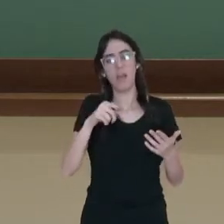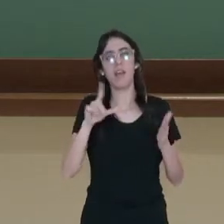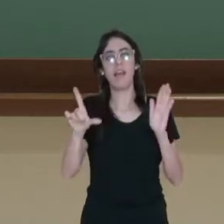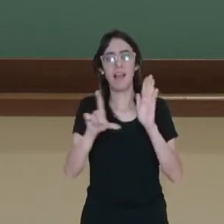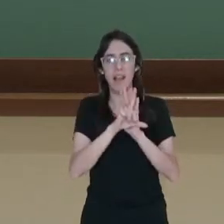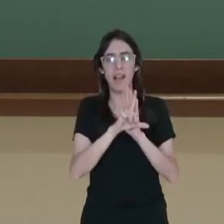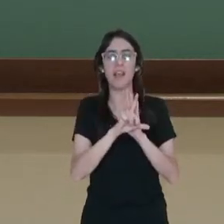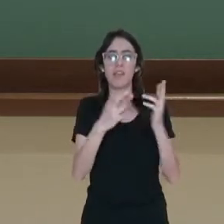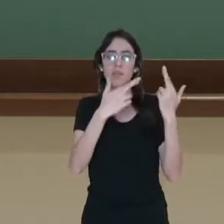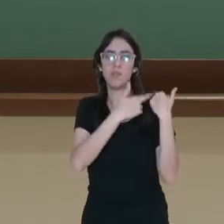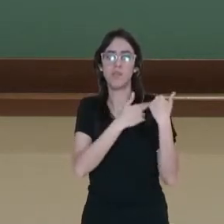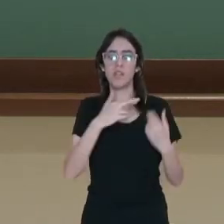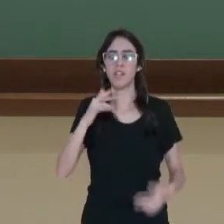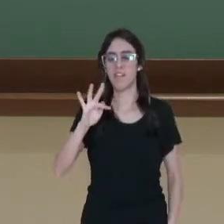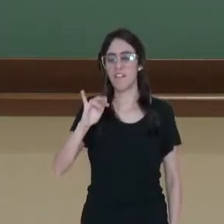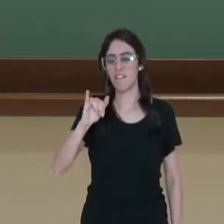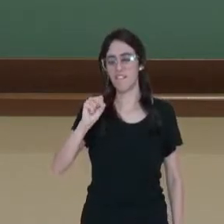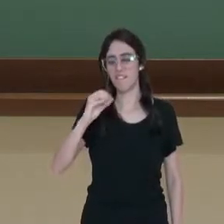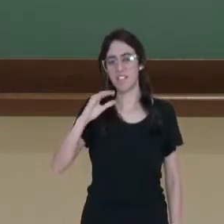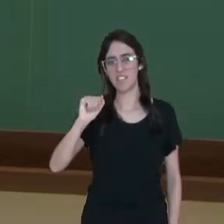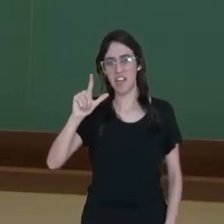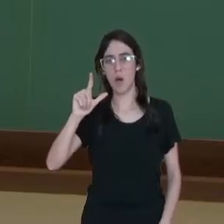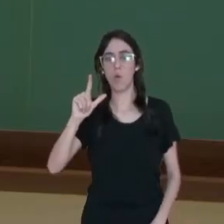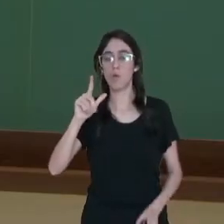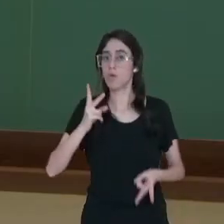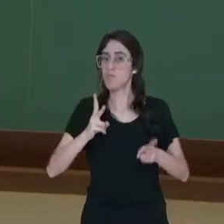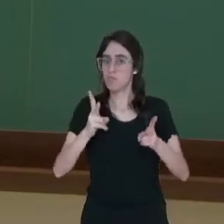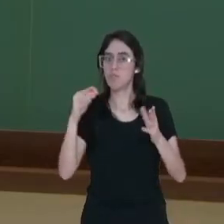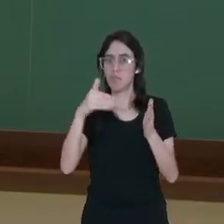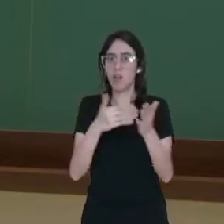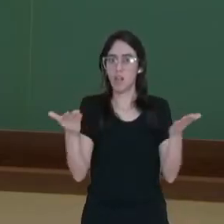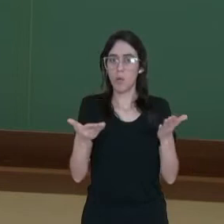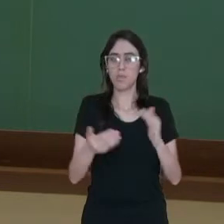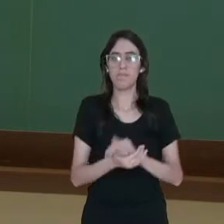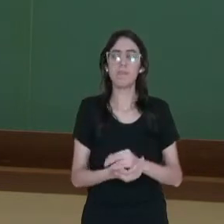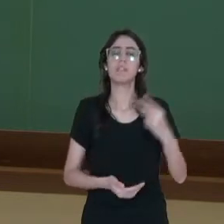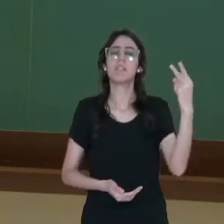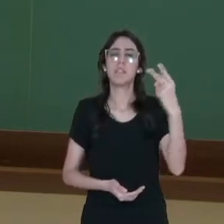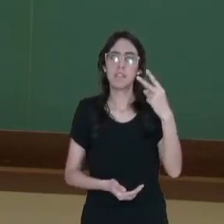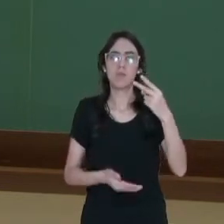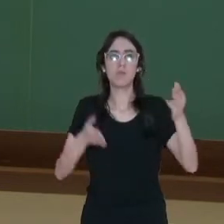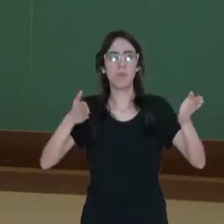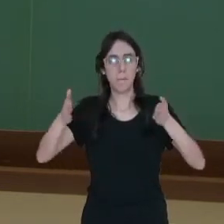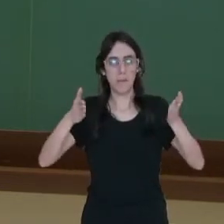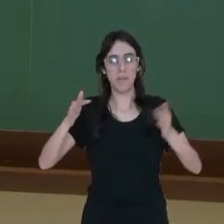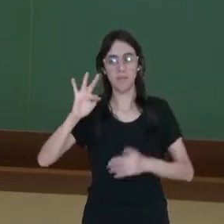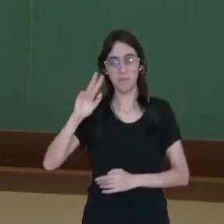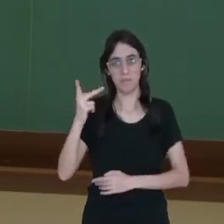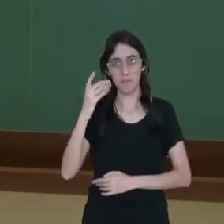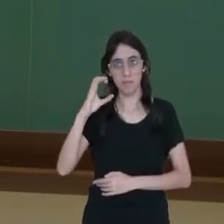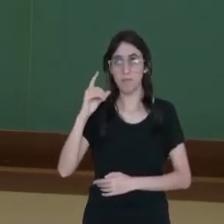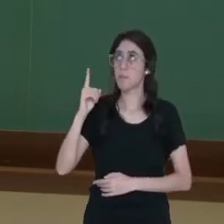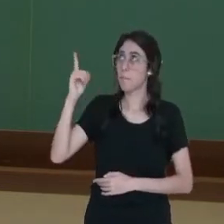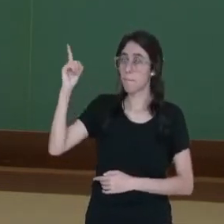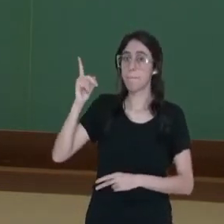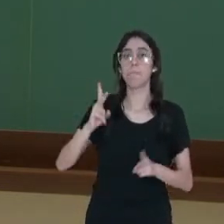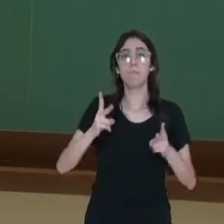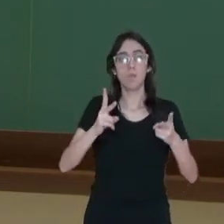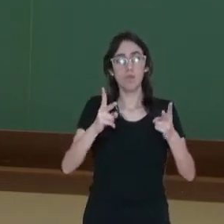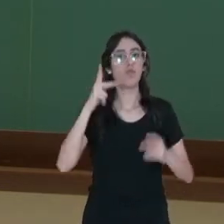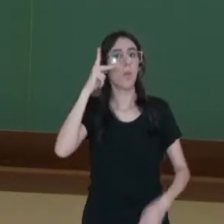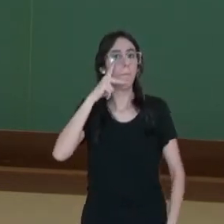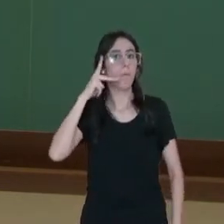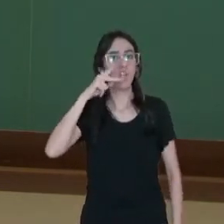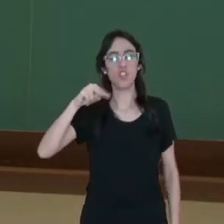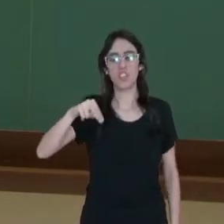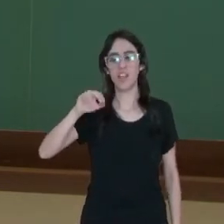vigente atualmente no Brasil. No segundo mandato, Fernando Henrique Cardoso continuou com a política